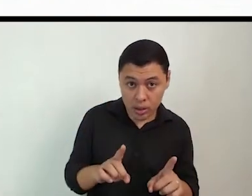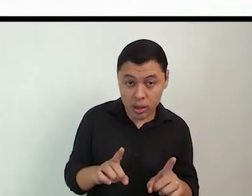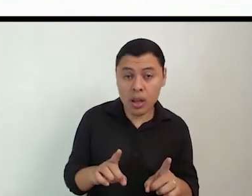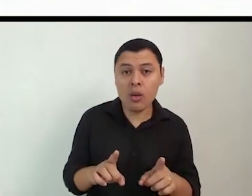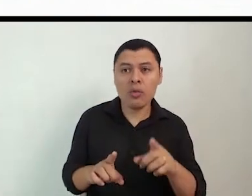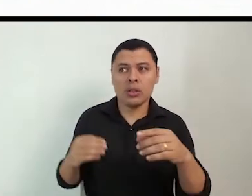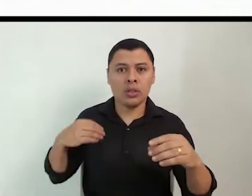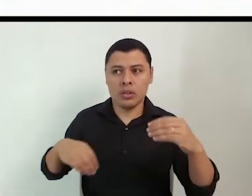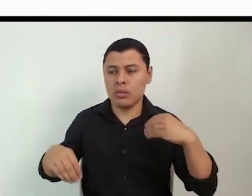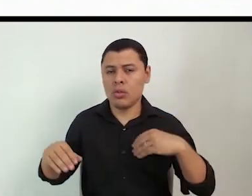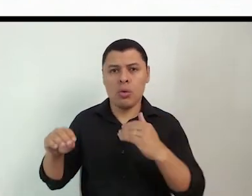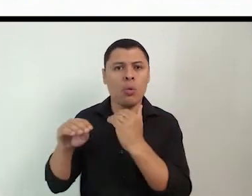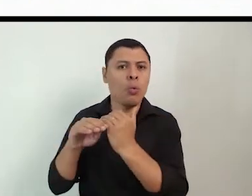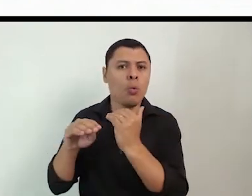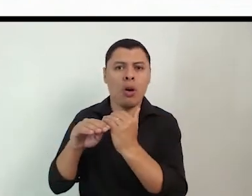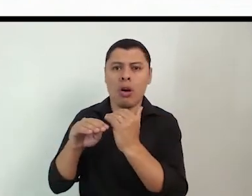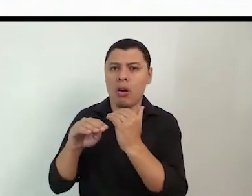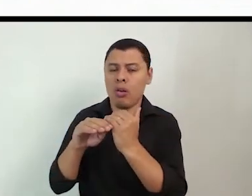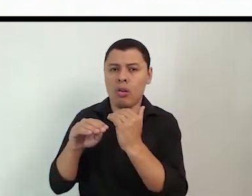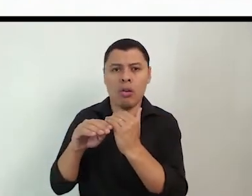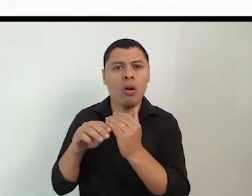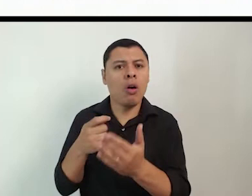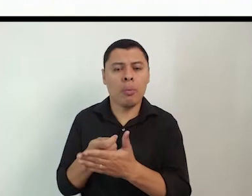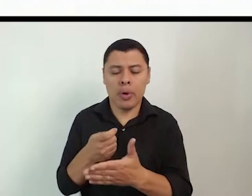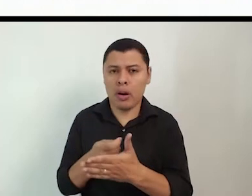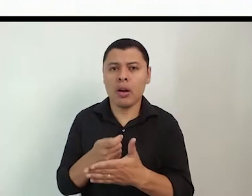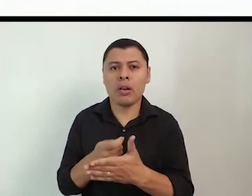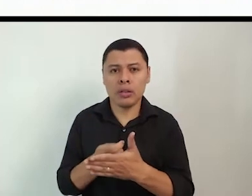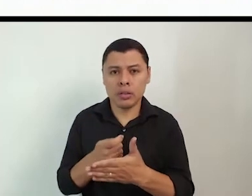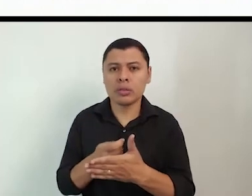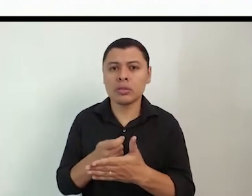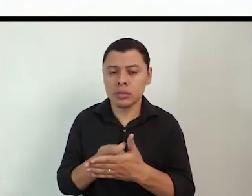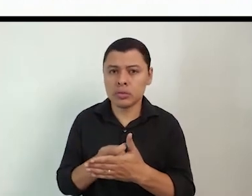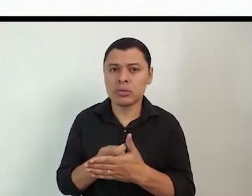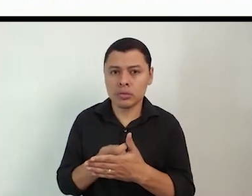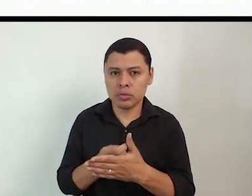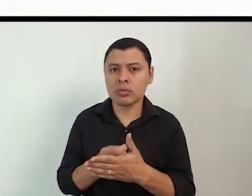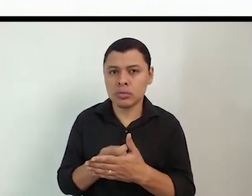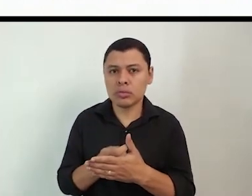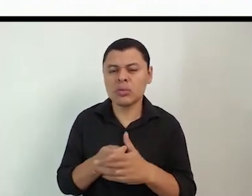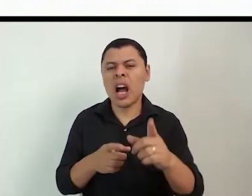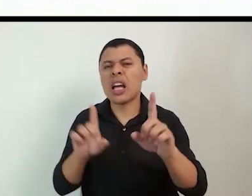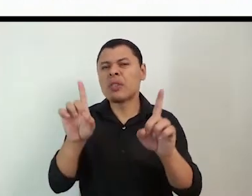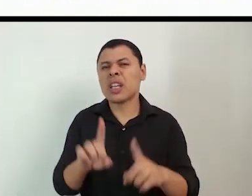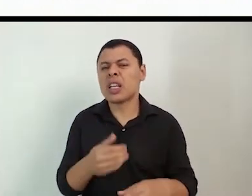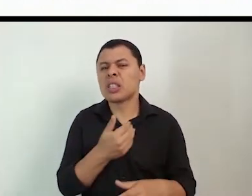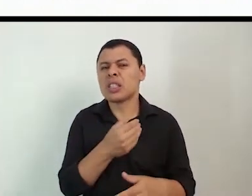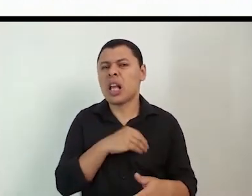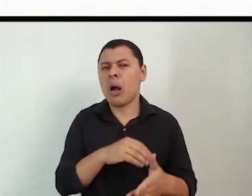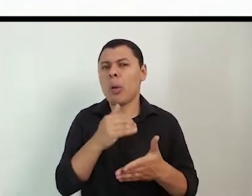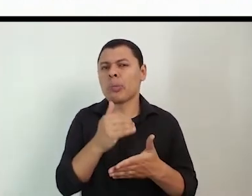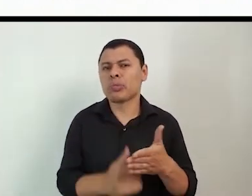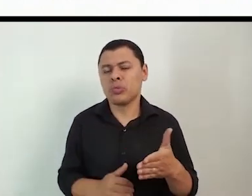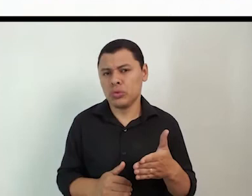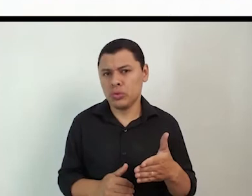é deficiente, você tem essa garantia de que o salário seria igual a de uma pessoa que não é deficiente. Aí eu não vejo que é